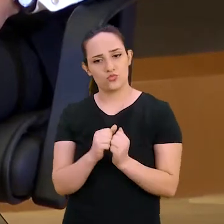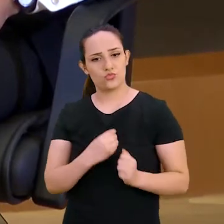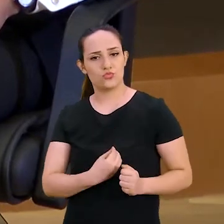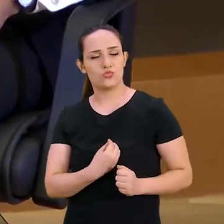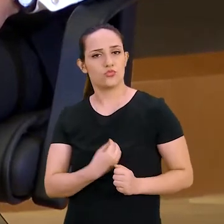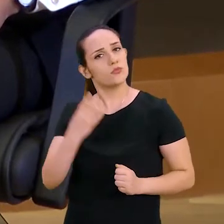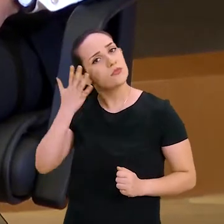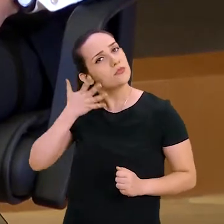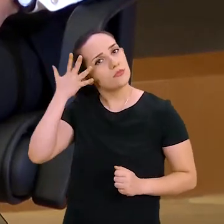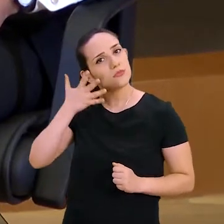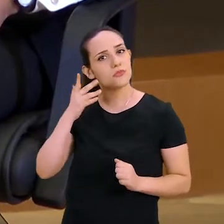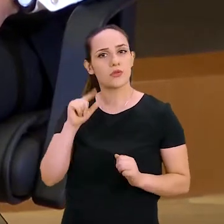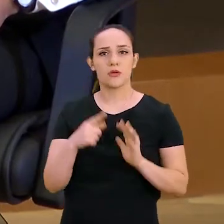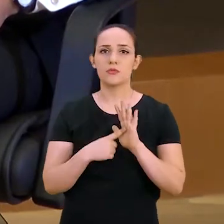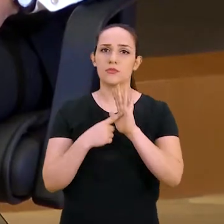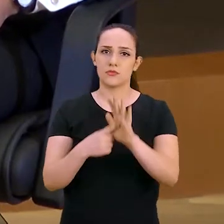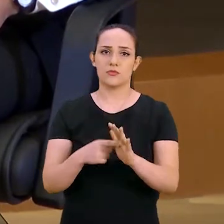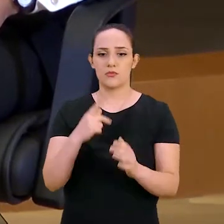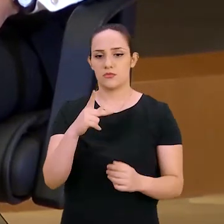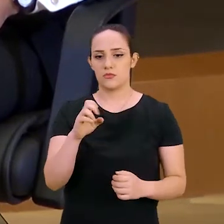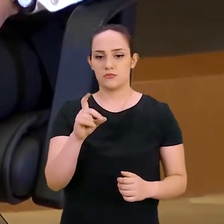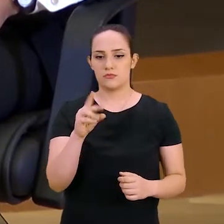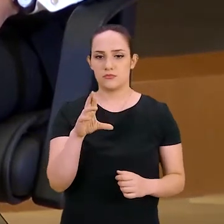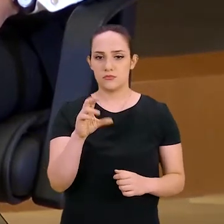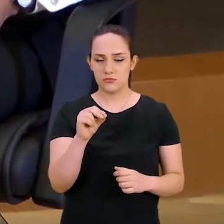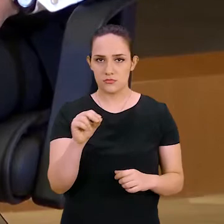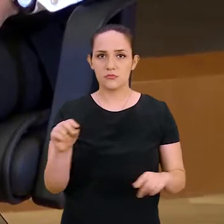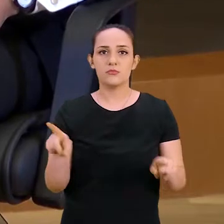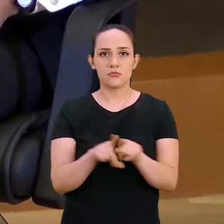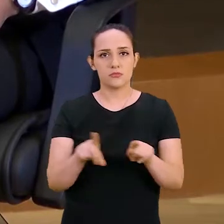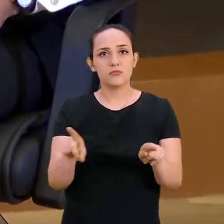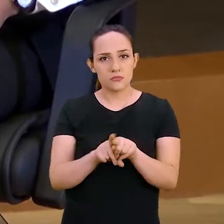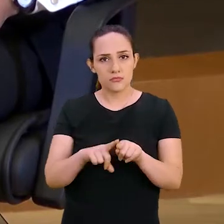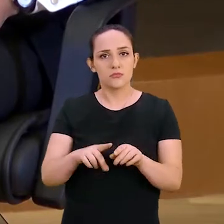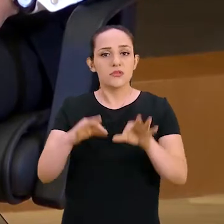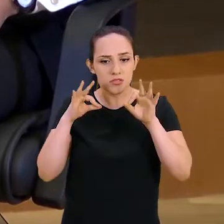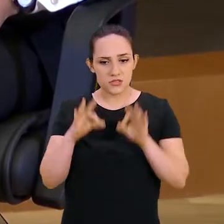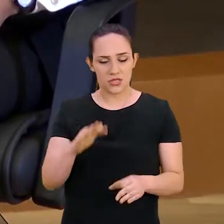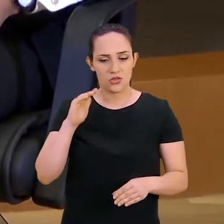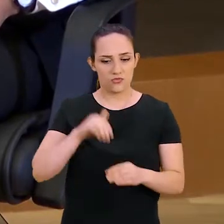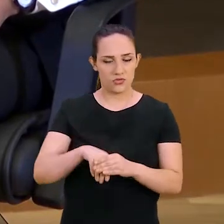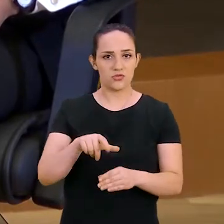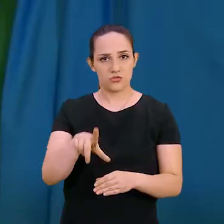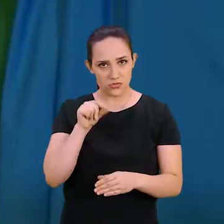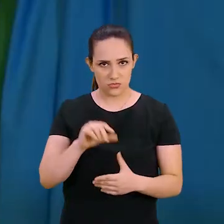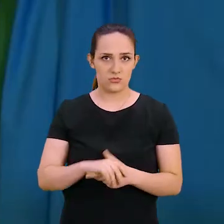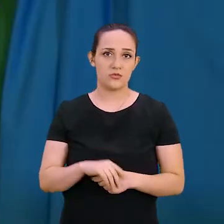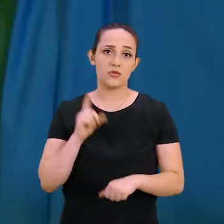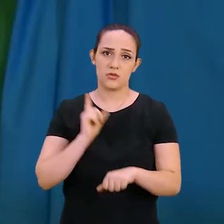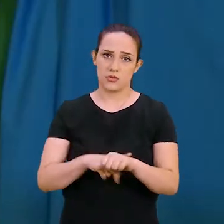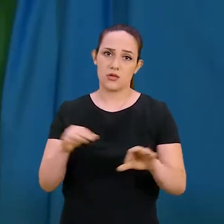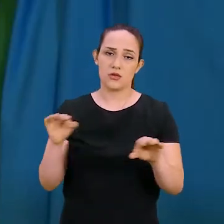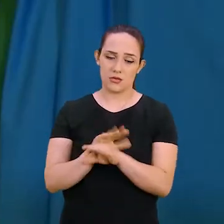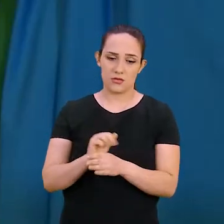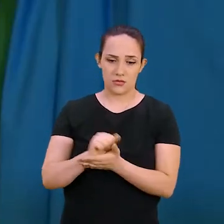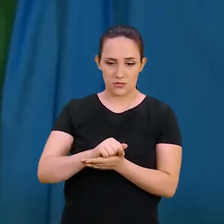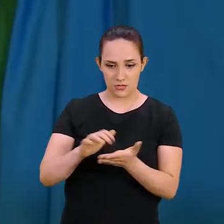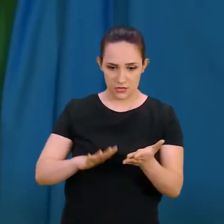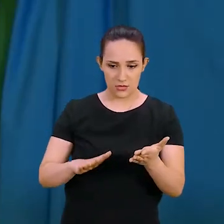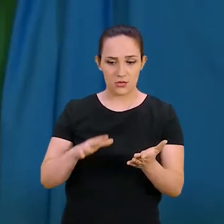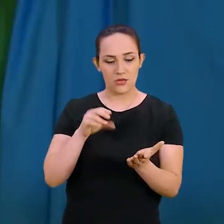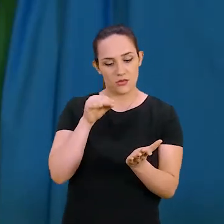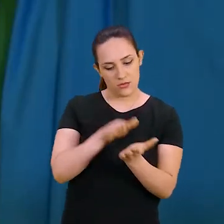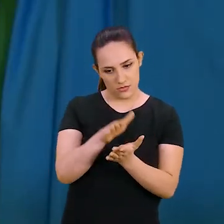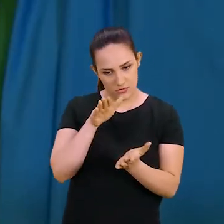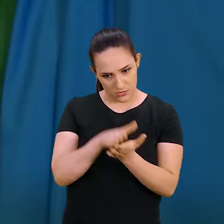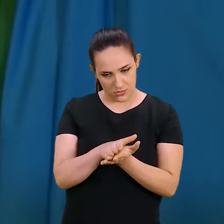dessas palestras, da apresentação do Pedrinho, da entrega da urna eletrônica e da efetivação do voto. Quando terminou a atividade,